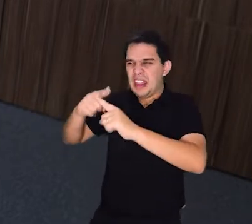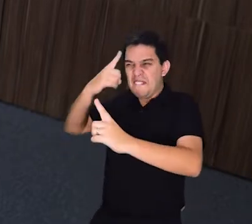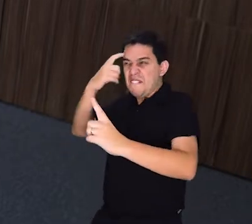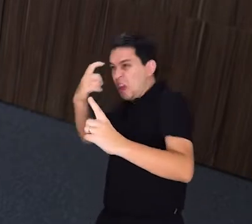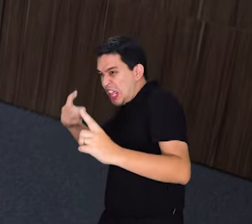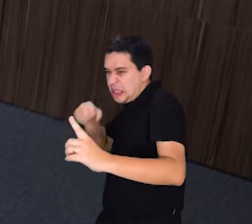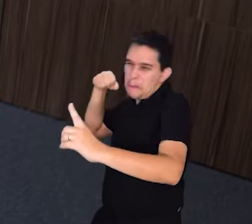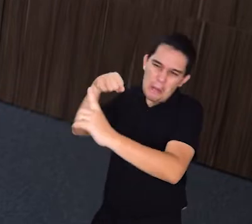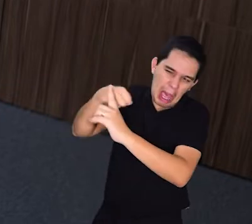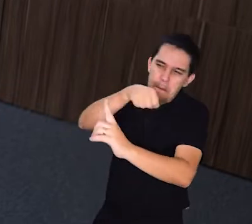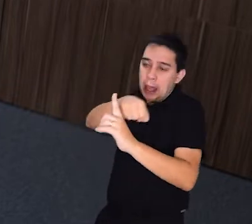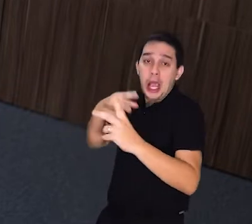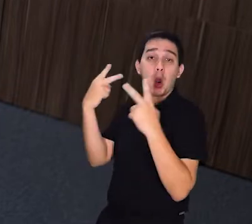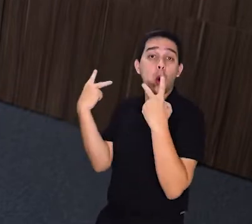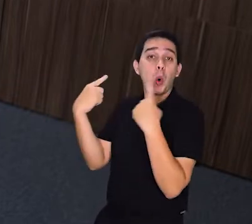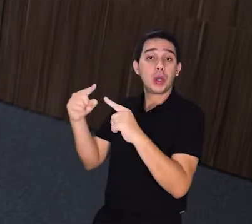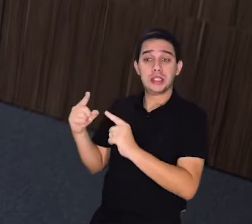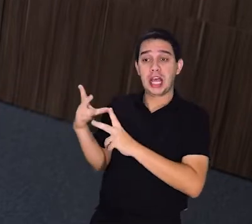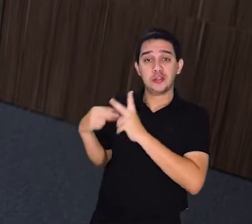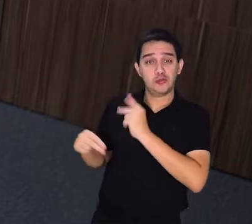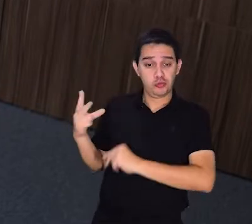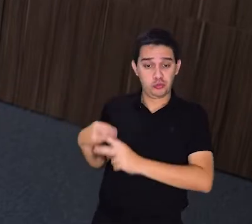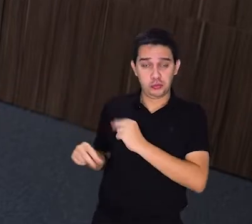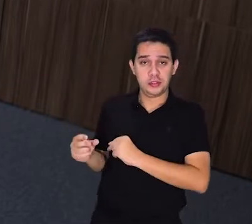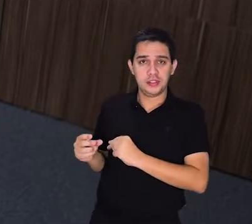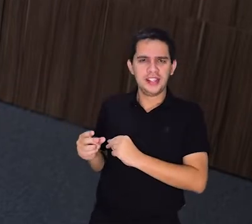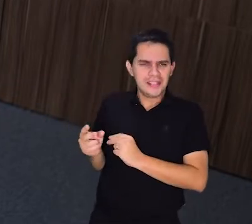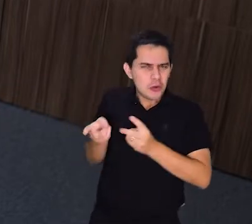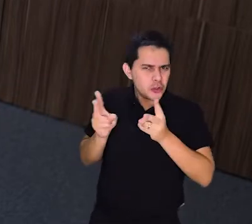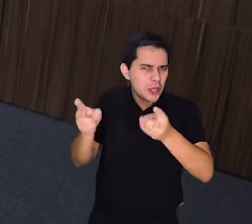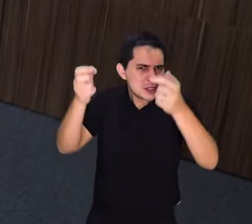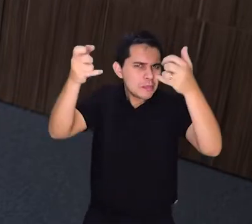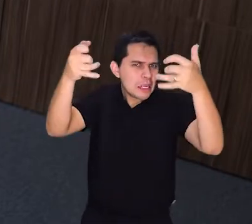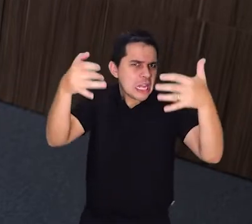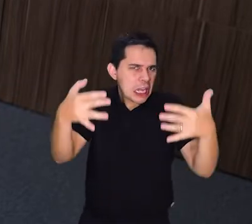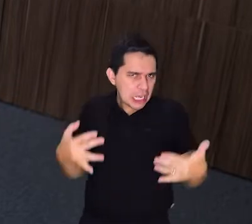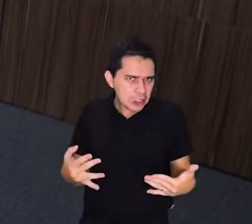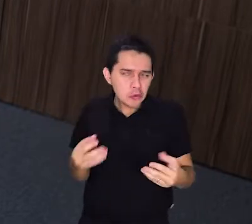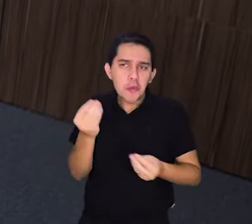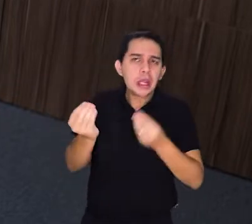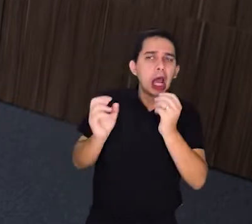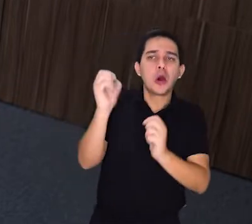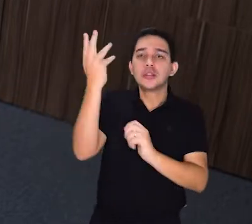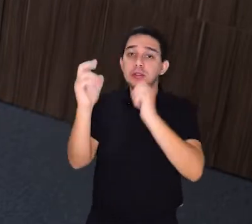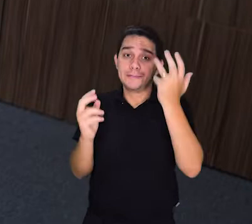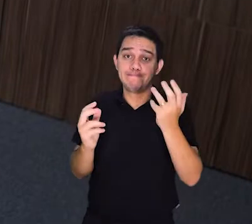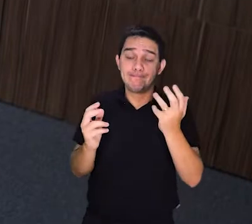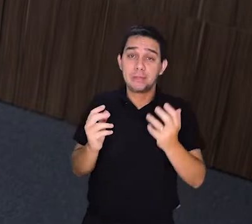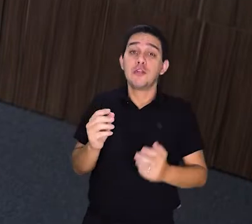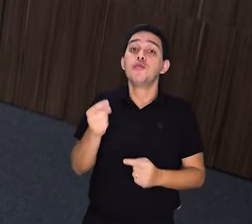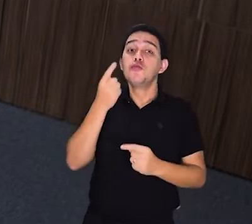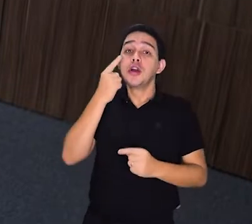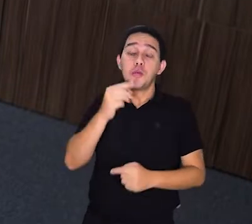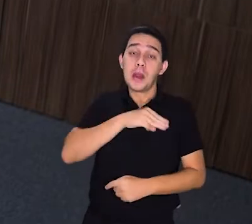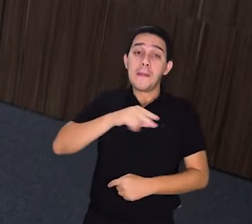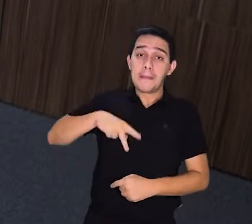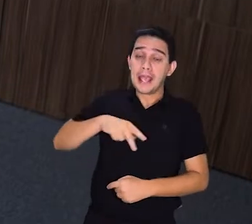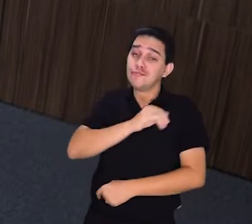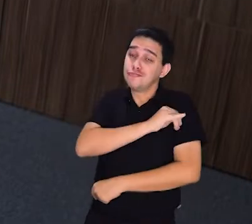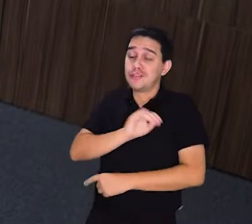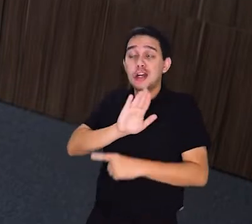da unidade. Confira agora a última parte de uma matéria sobre o trabalho do Ministério Público do Rio de Janeiro, neste caso no